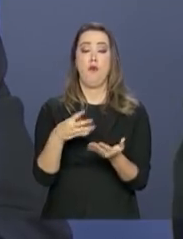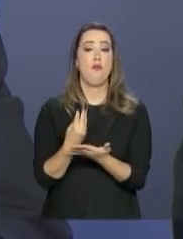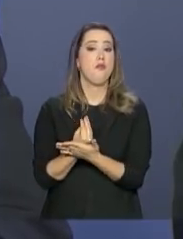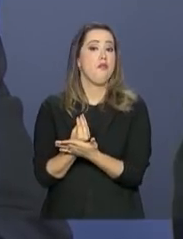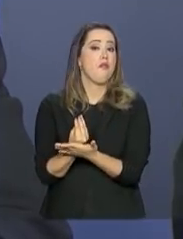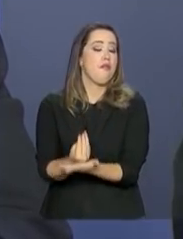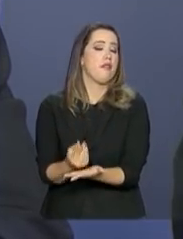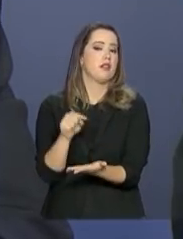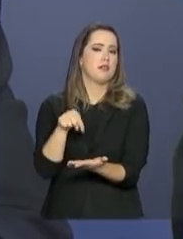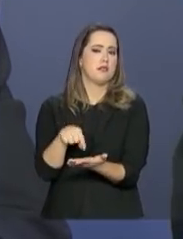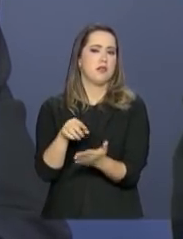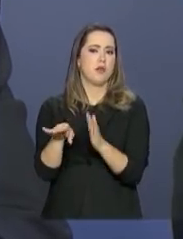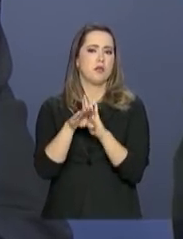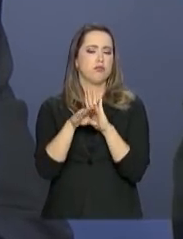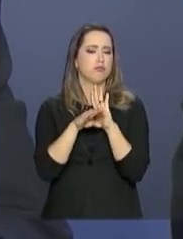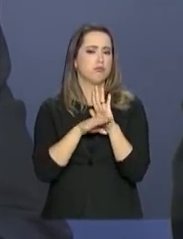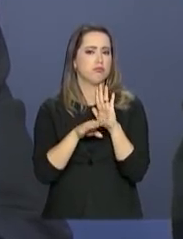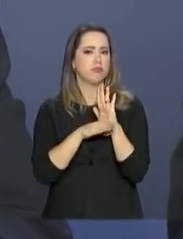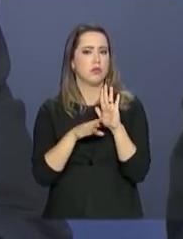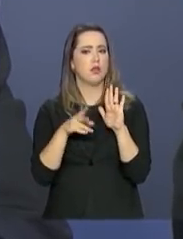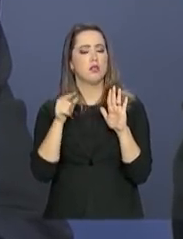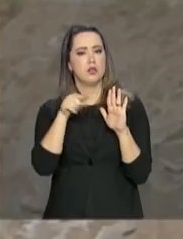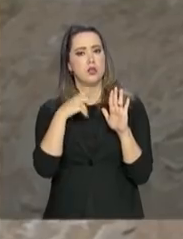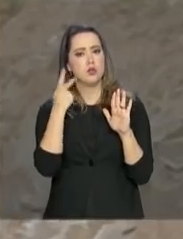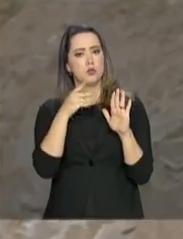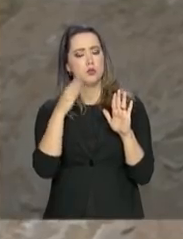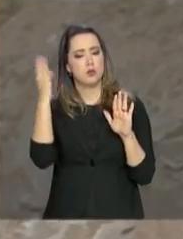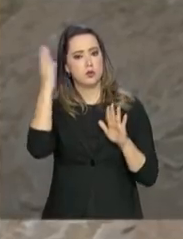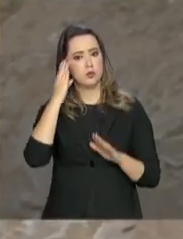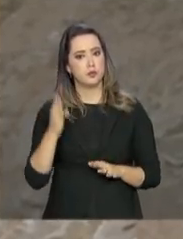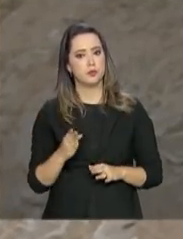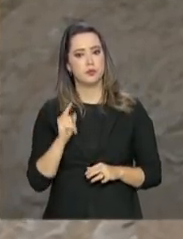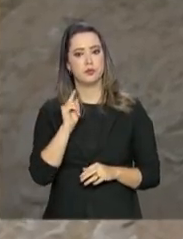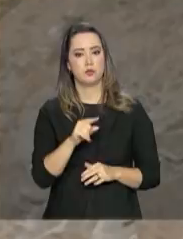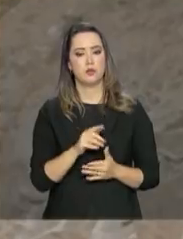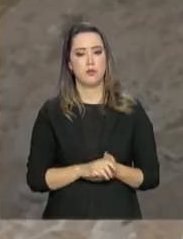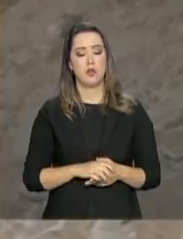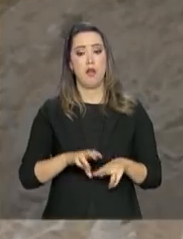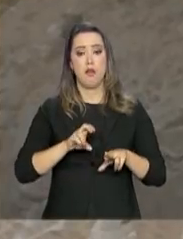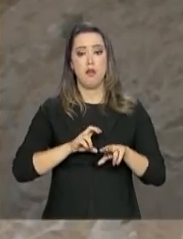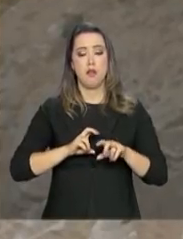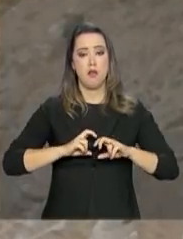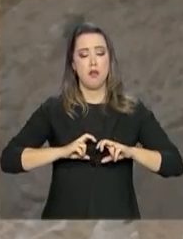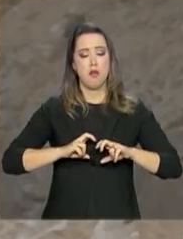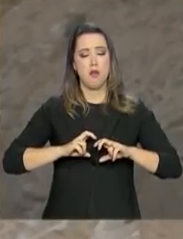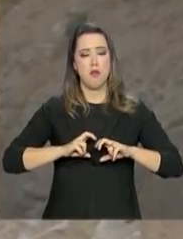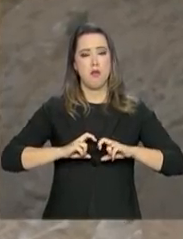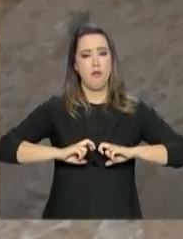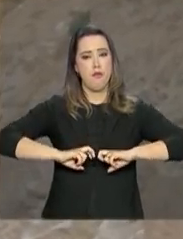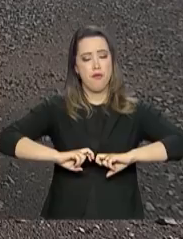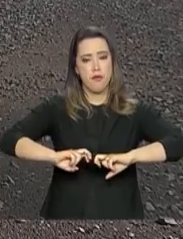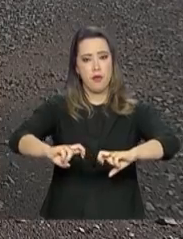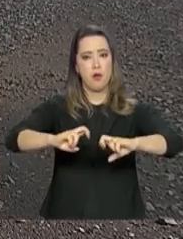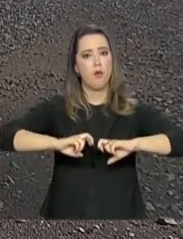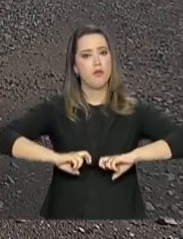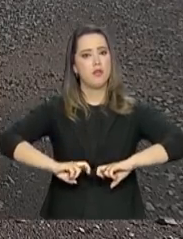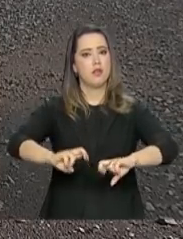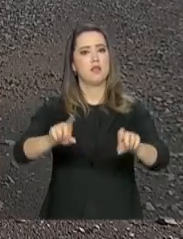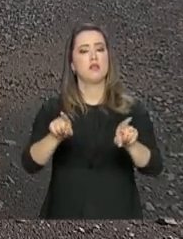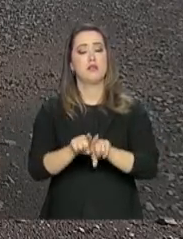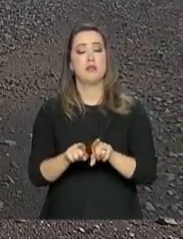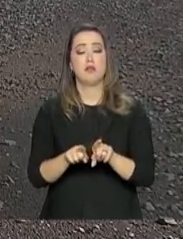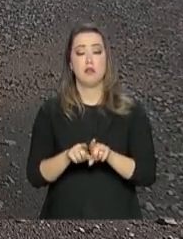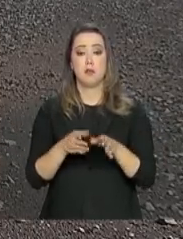uma carteira de projetos para o estado brasileiro ferrovias como a norte-sul também entraram para o tpi com mais de